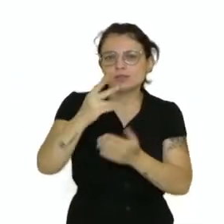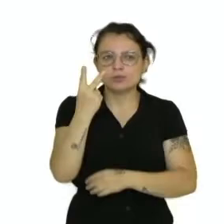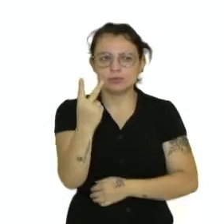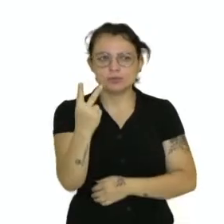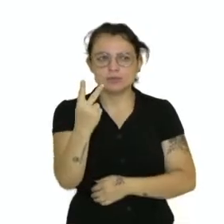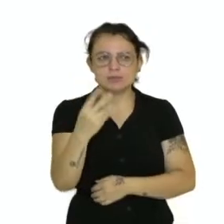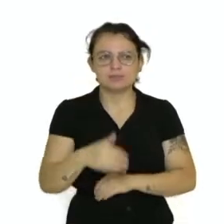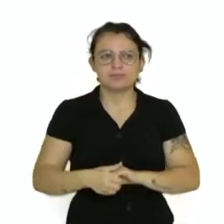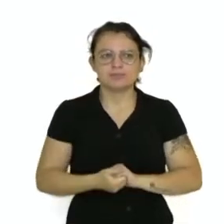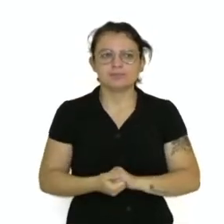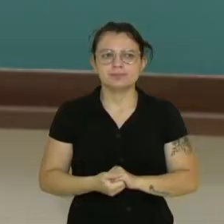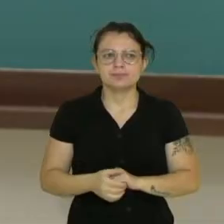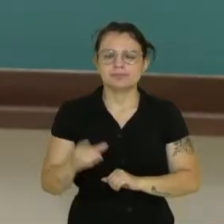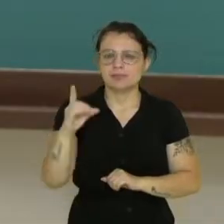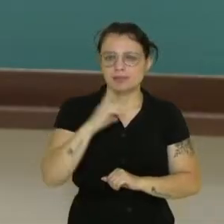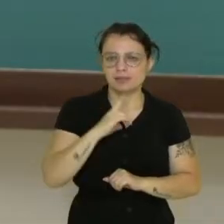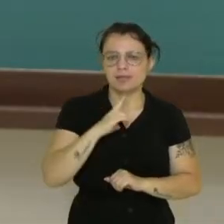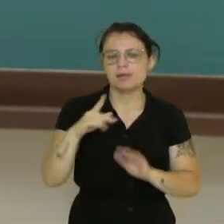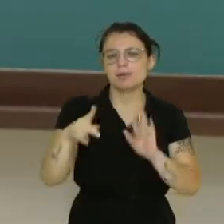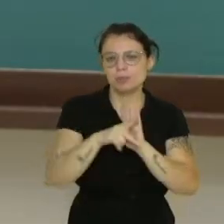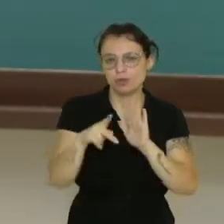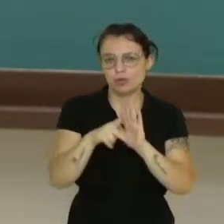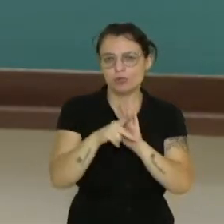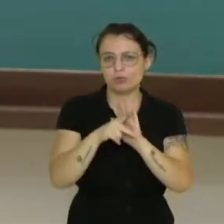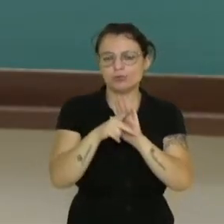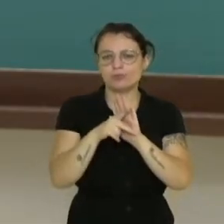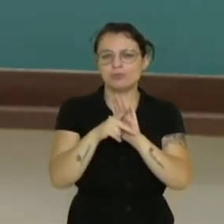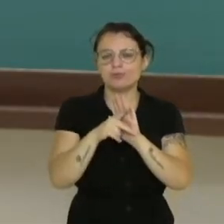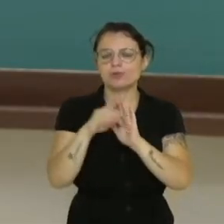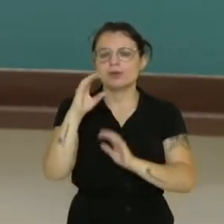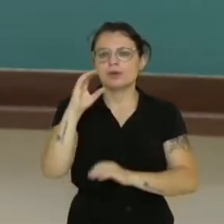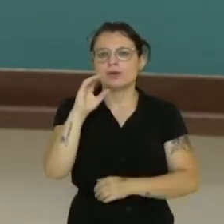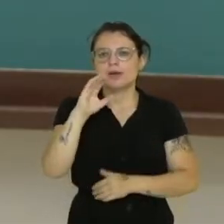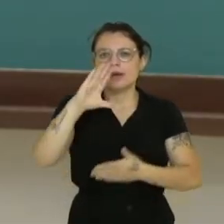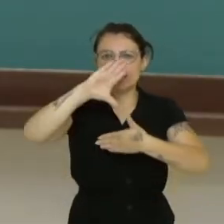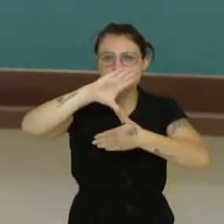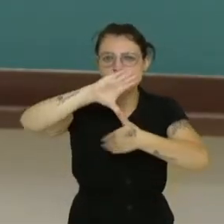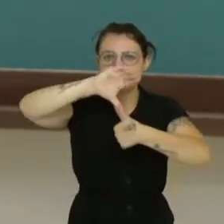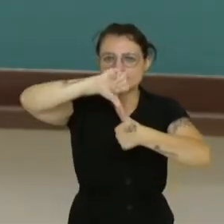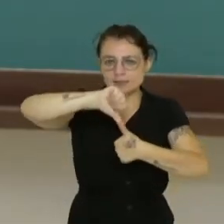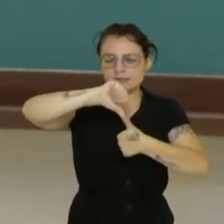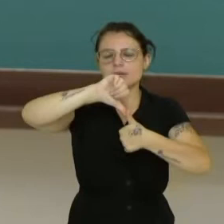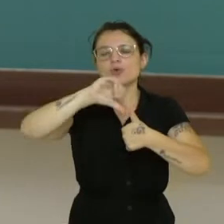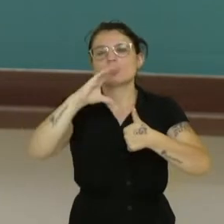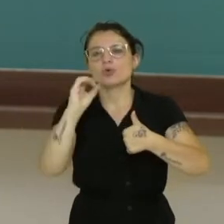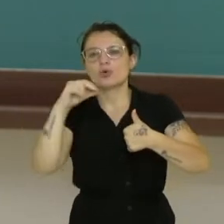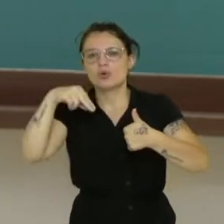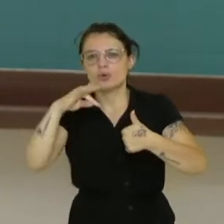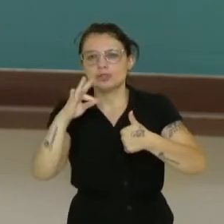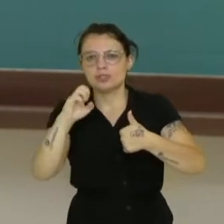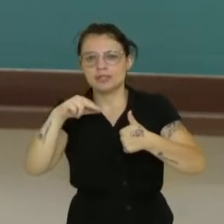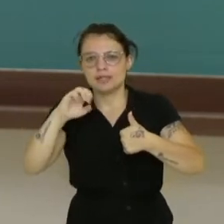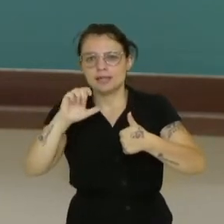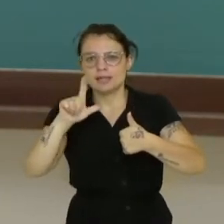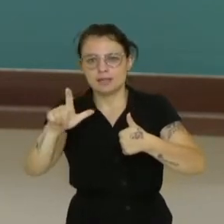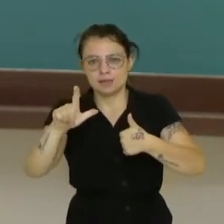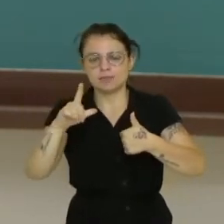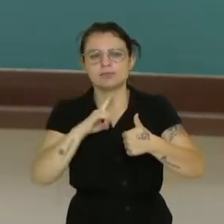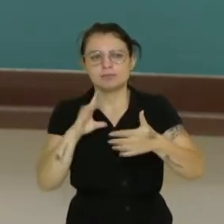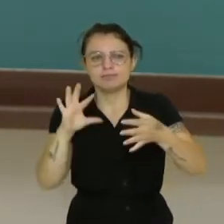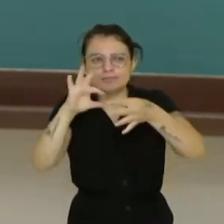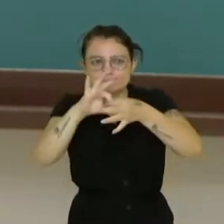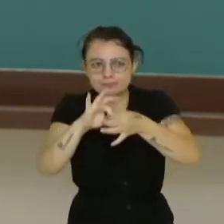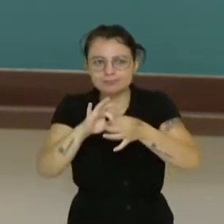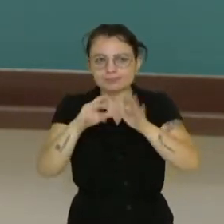América Central continental, como o próprio nome diz, ela está ligada aos continentes. Na verdade, ela é